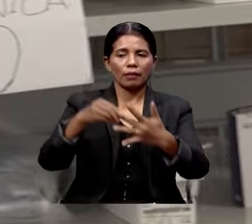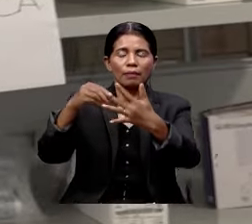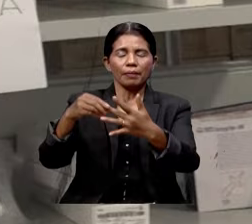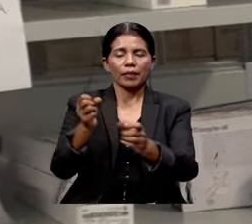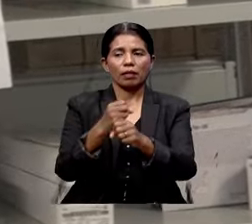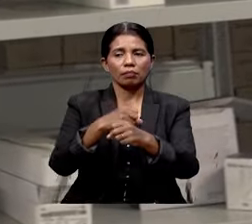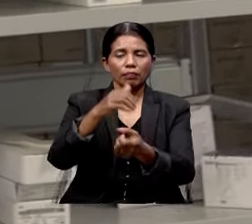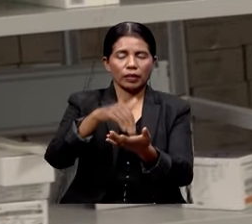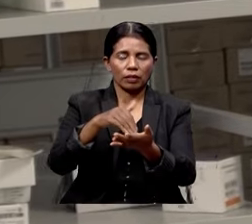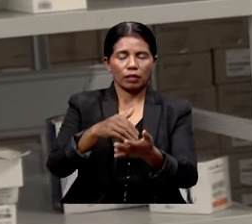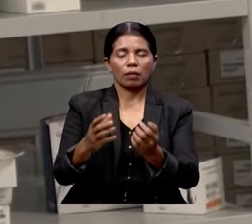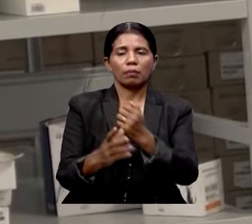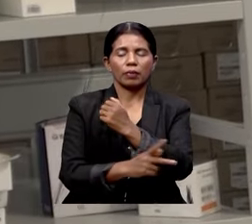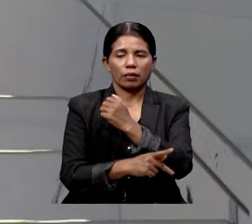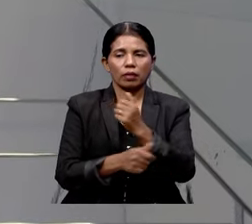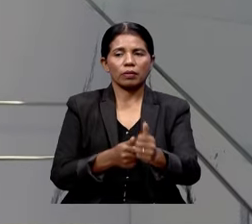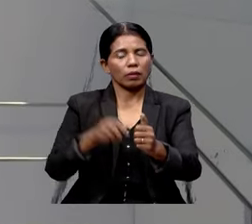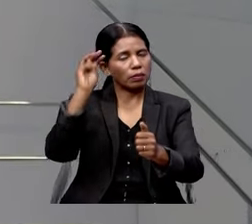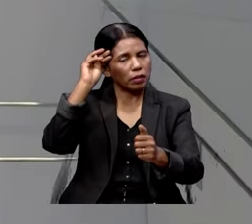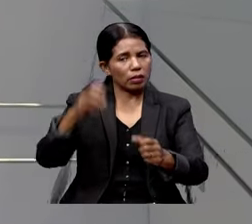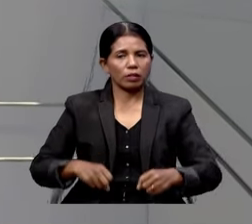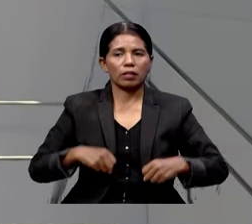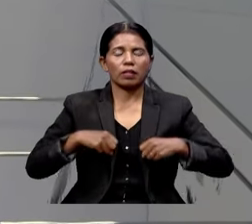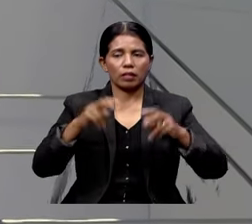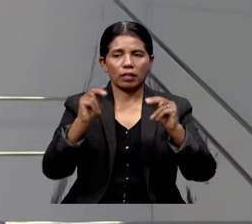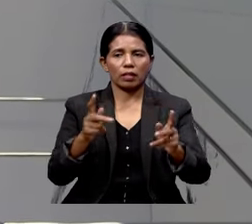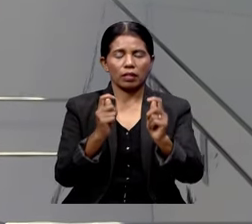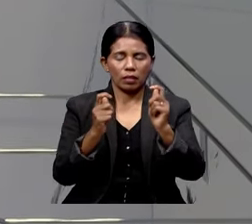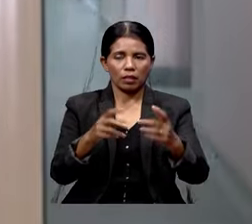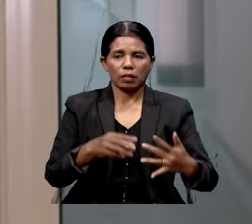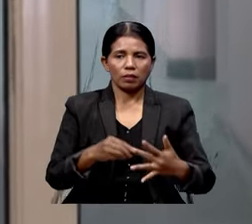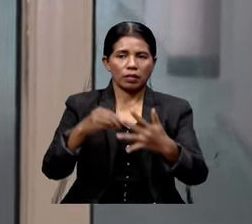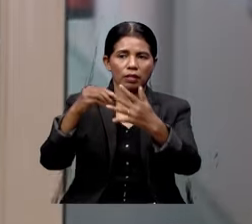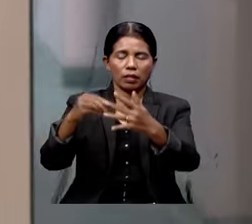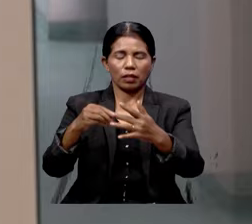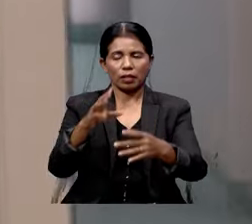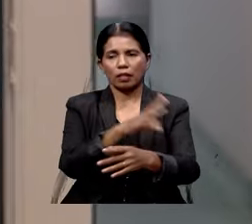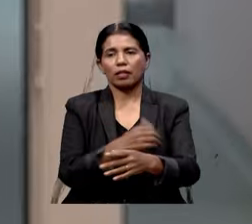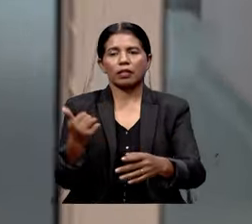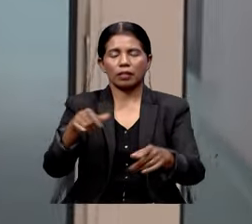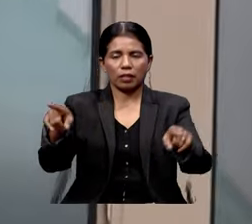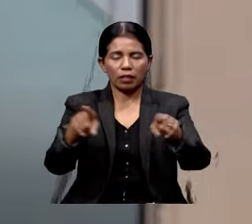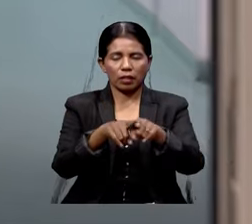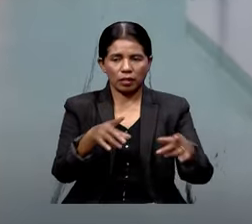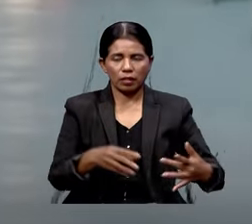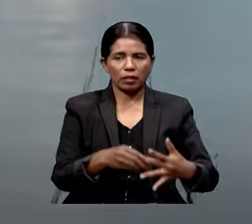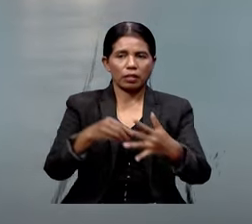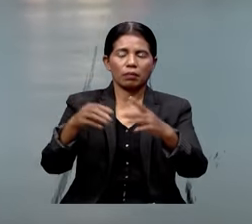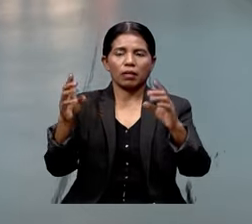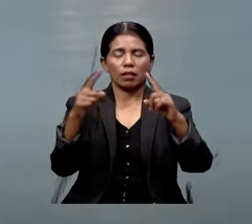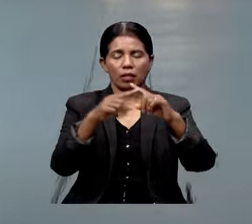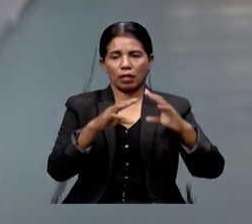estudo e a Portugal, mas beto ir Ministério Saúde tem que ir a teste especialidade, a fuan considera sir a nessa especialista